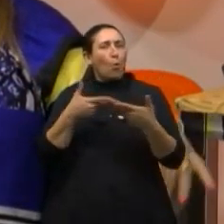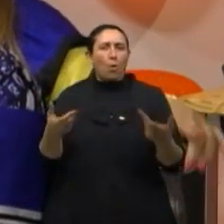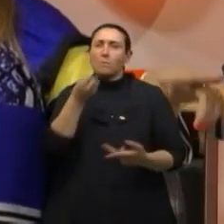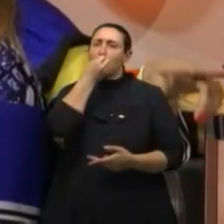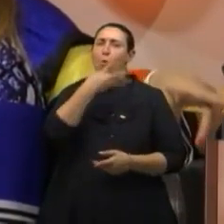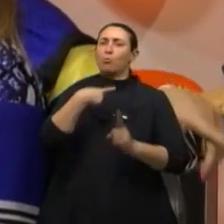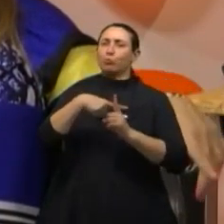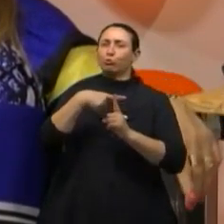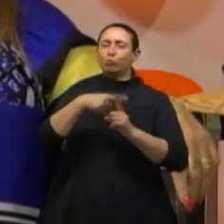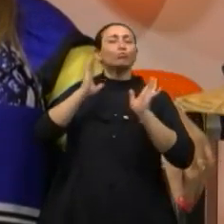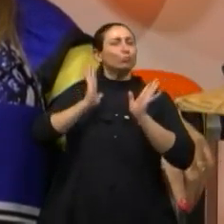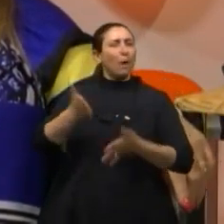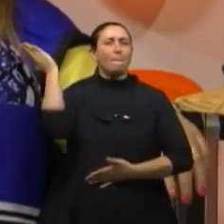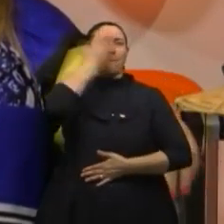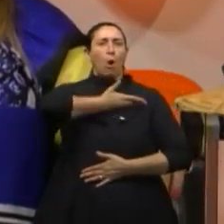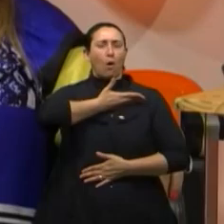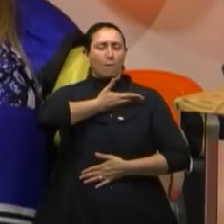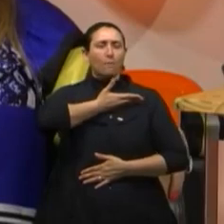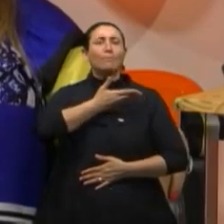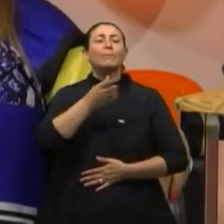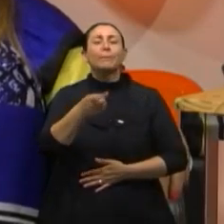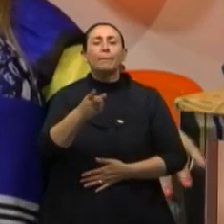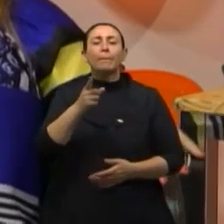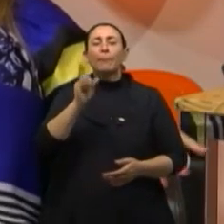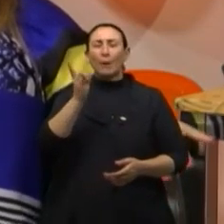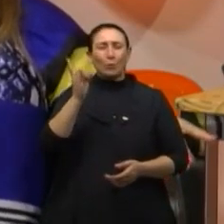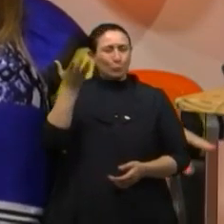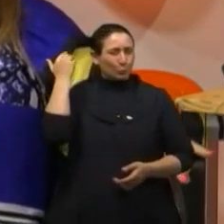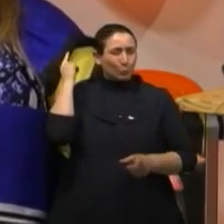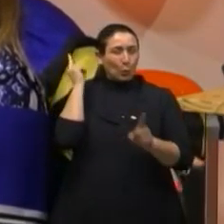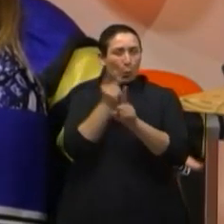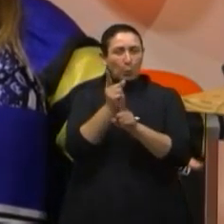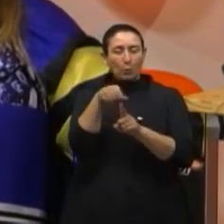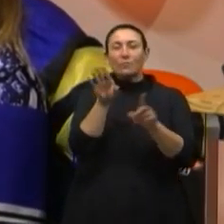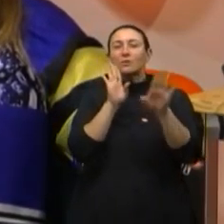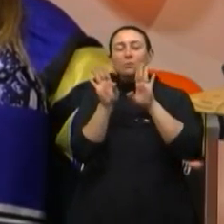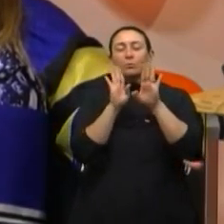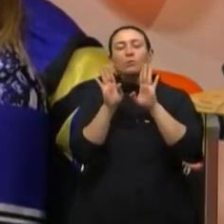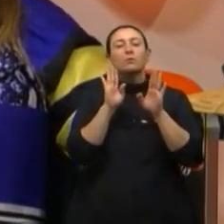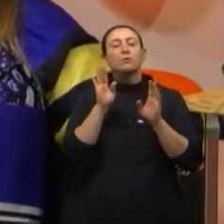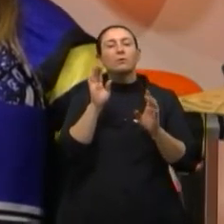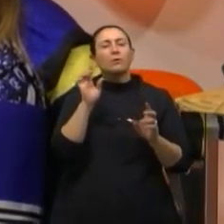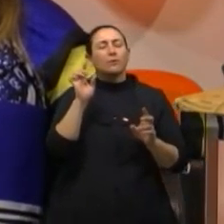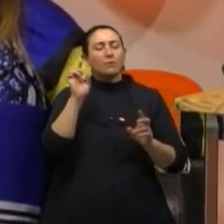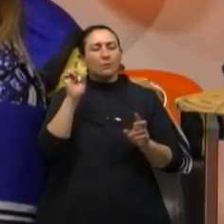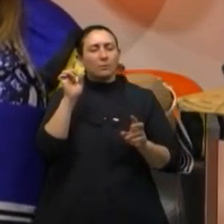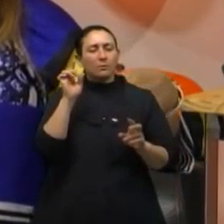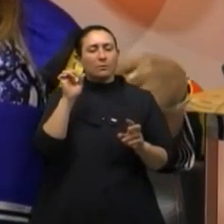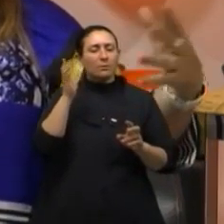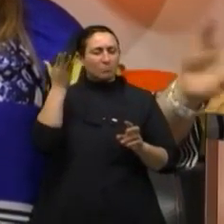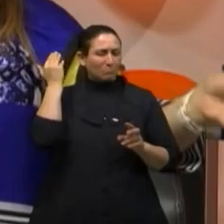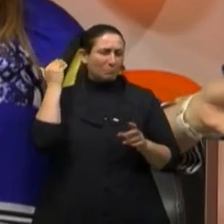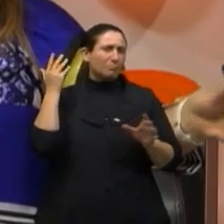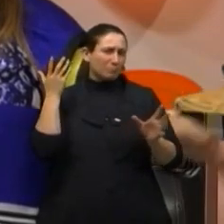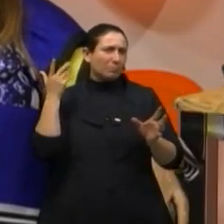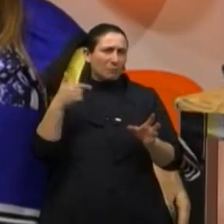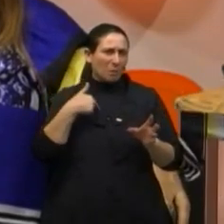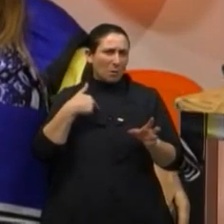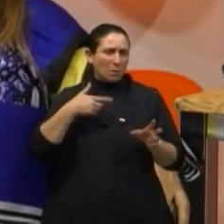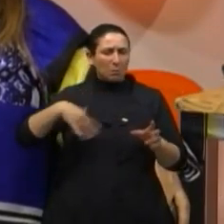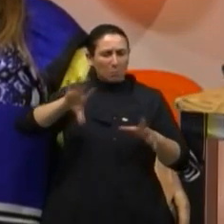comprovados interessante nesse último encontro pelo Facebook do do sinurgs e até no meu